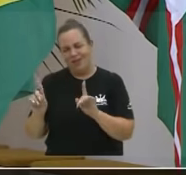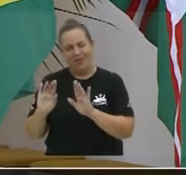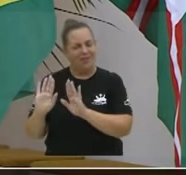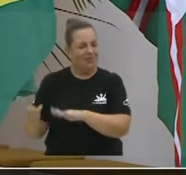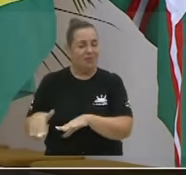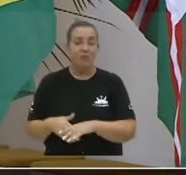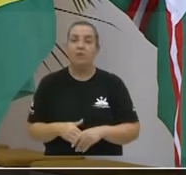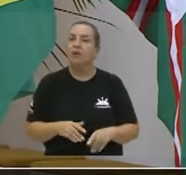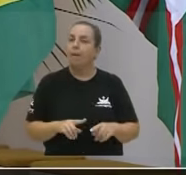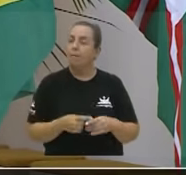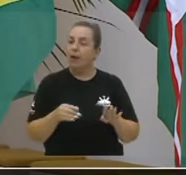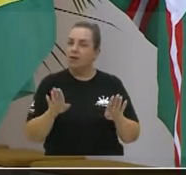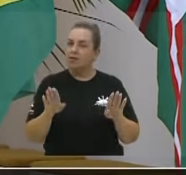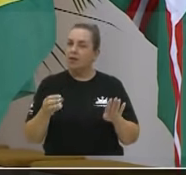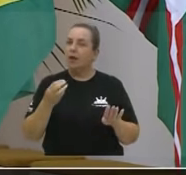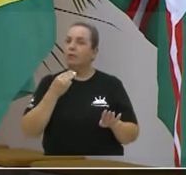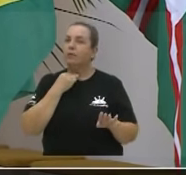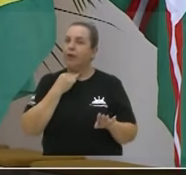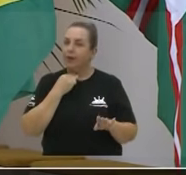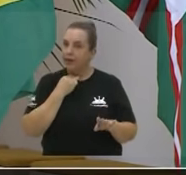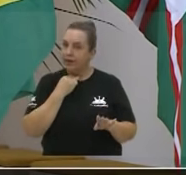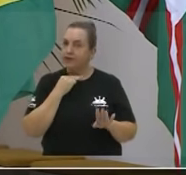Mas é impressionante que Marta